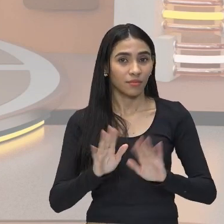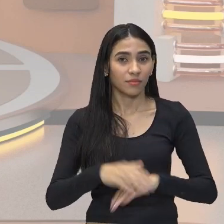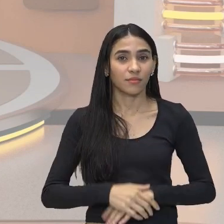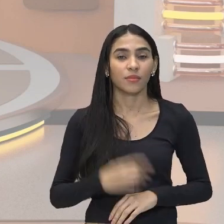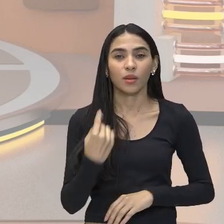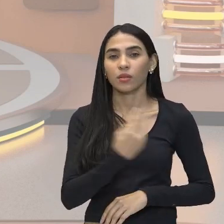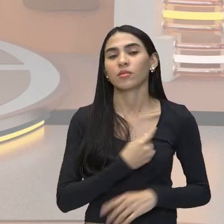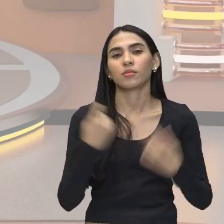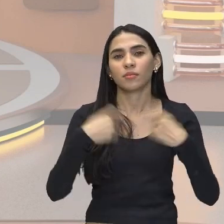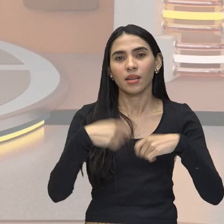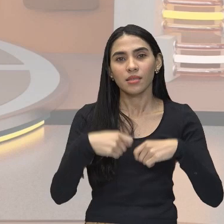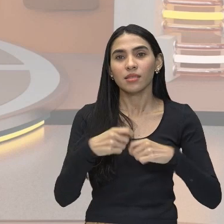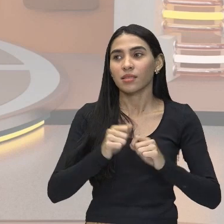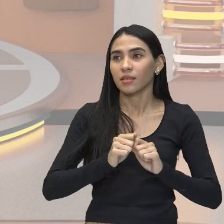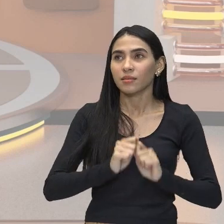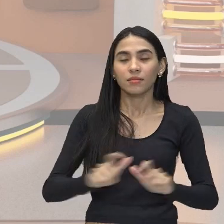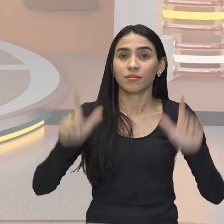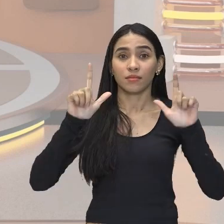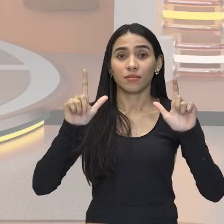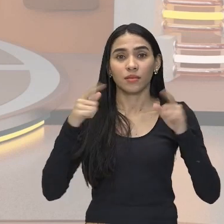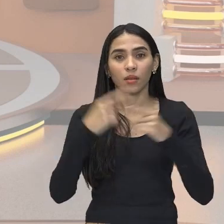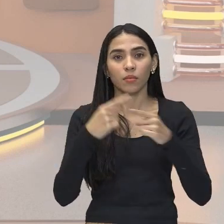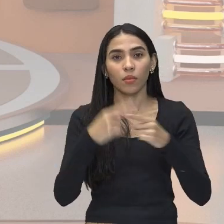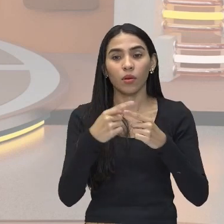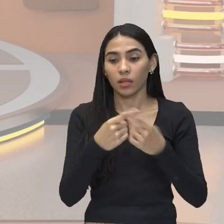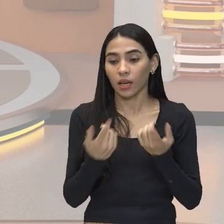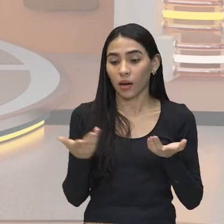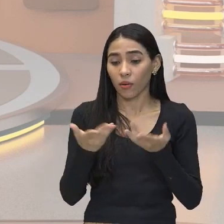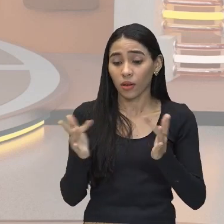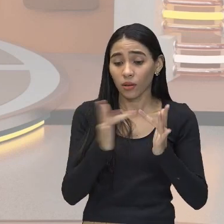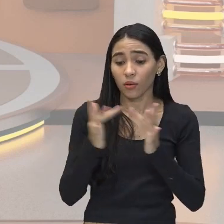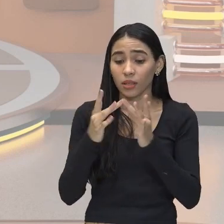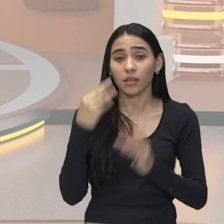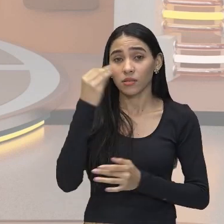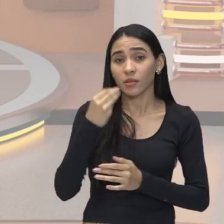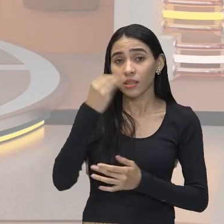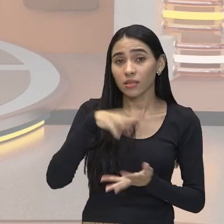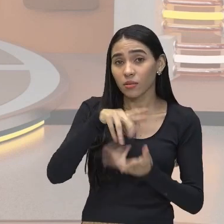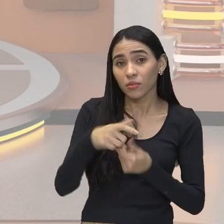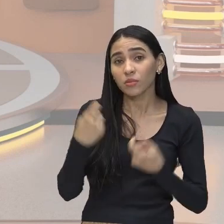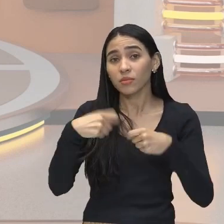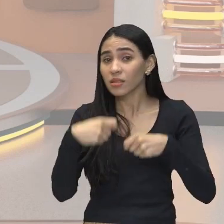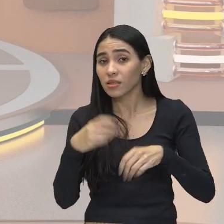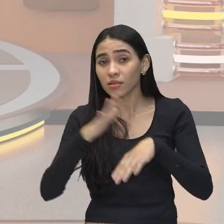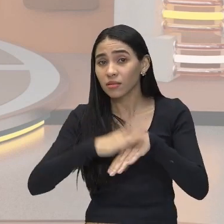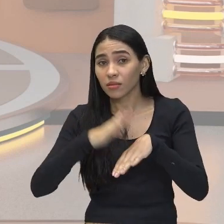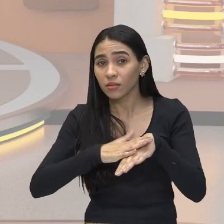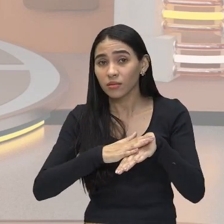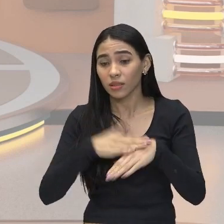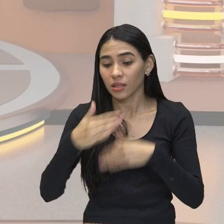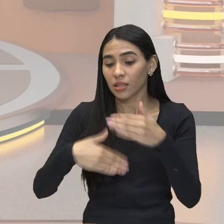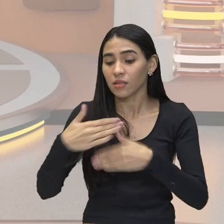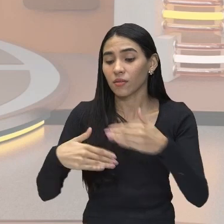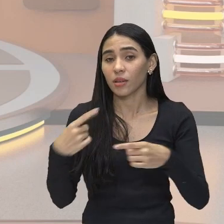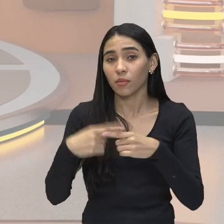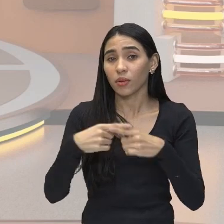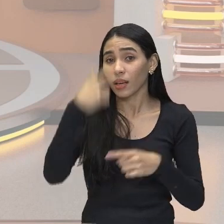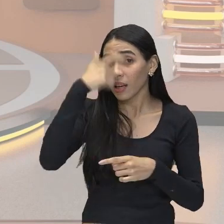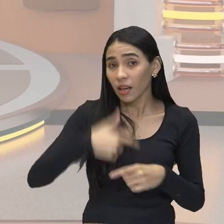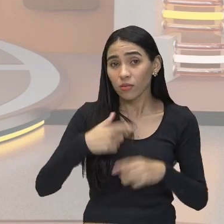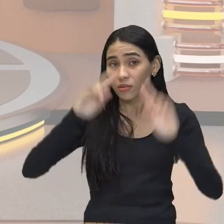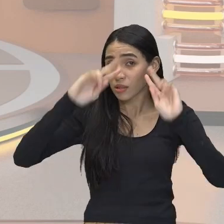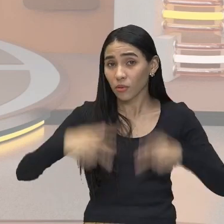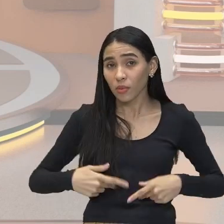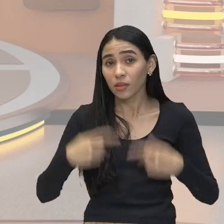gente precisa levantar. Porque nós fomos jogados a esse mundo, estamos ali e eu tenho que fazer o quê? Me construir, porque eu sou